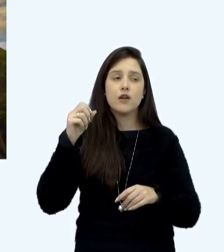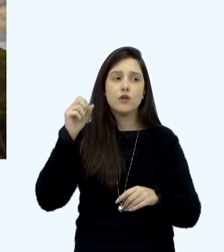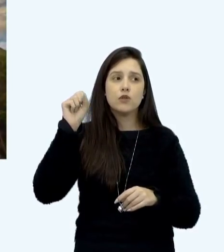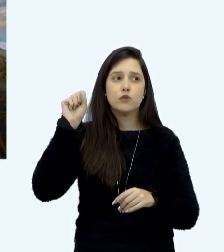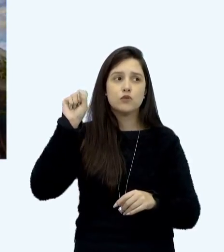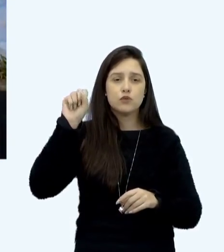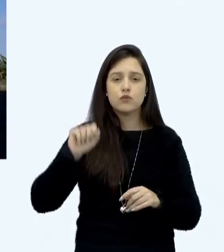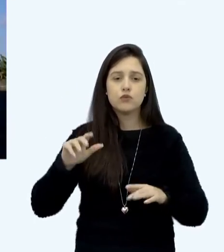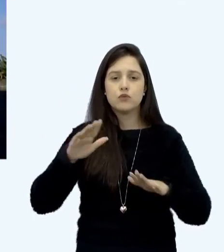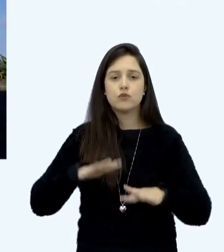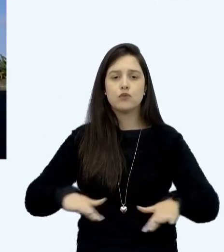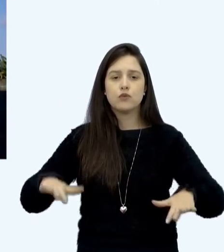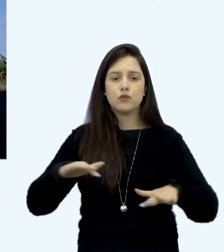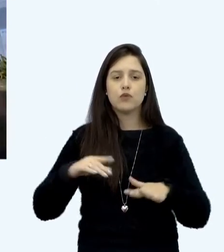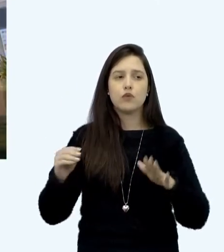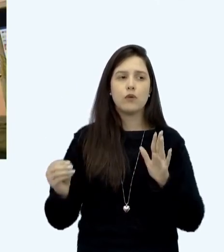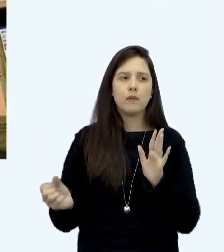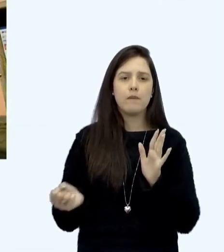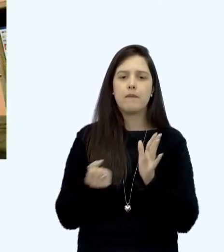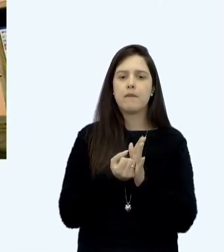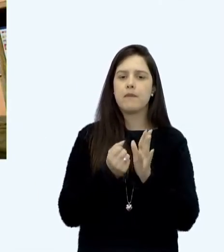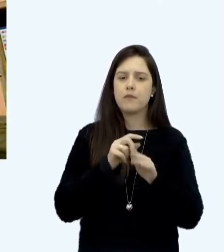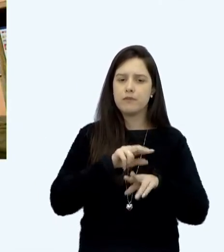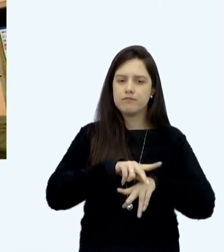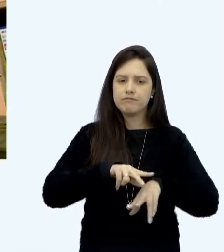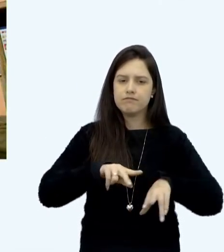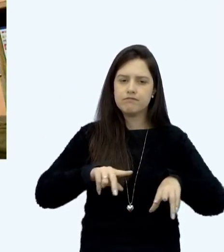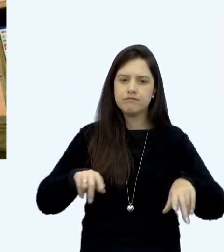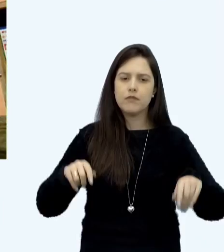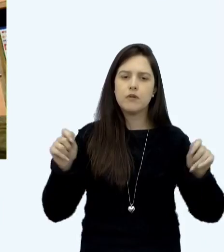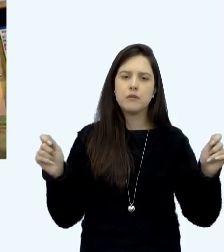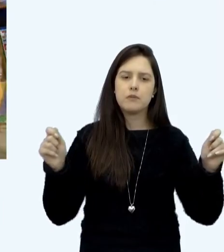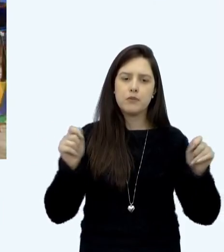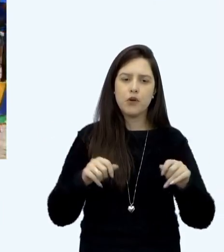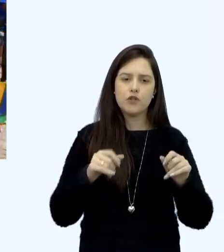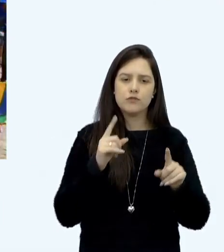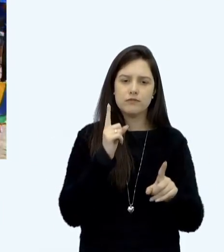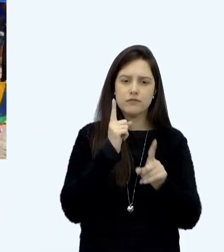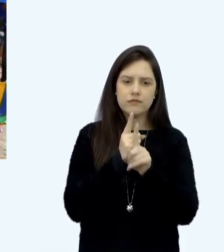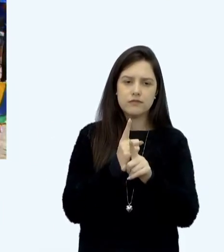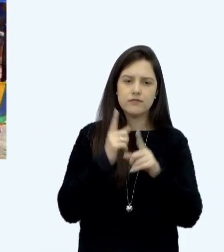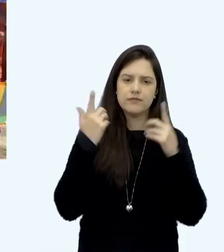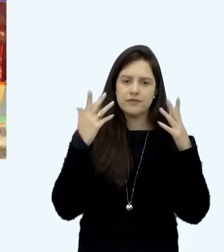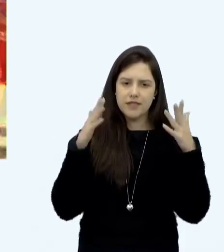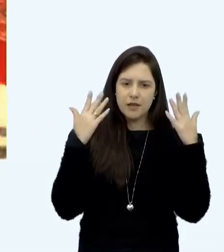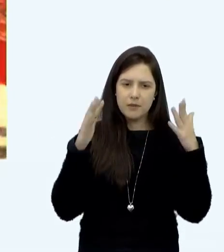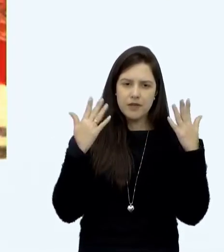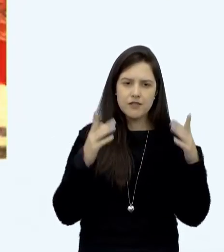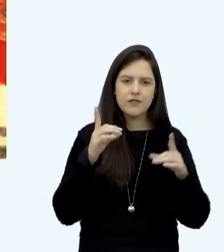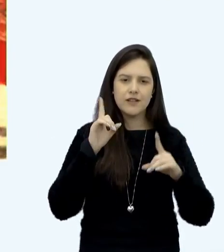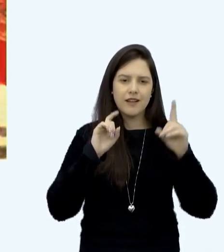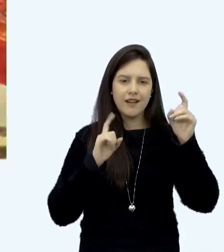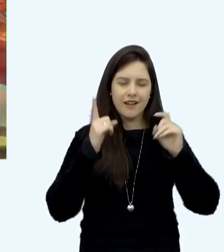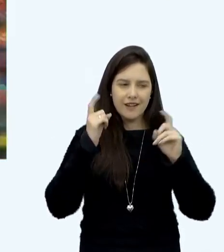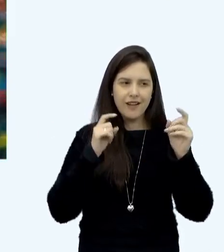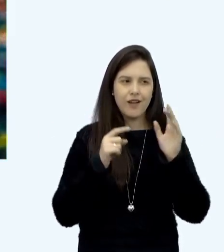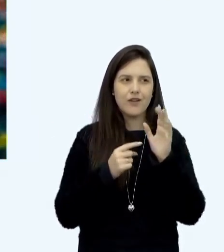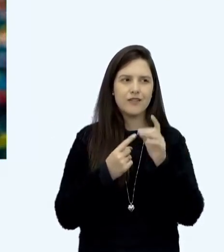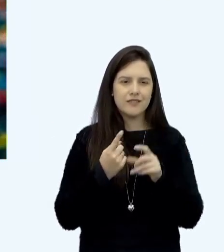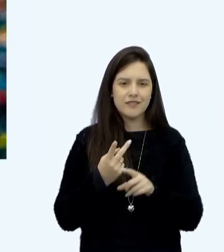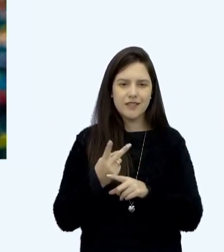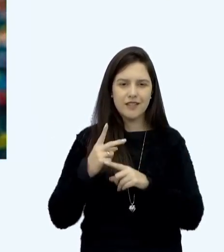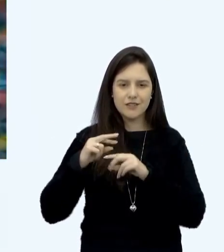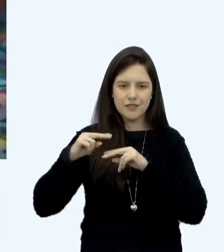O nosso patrimônio é diverso e pode ser identificado em celebrações, expressões artísticas,